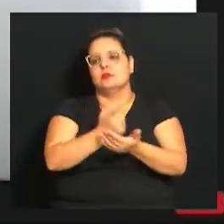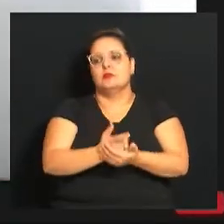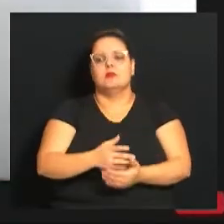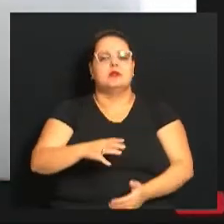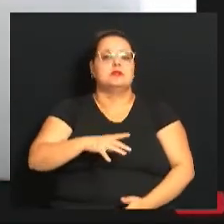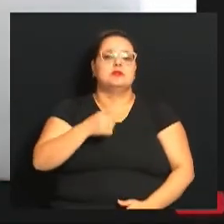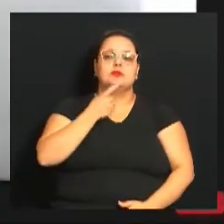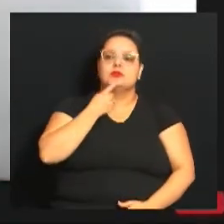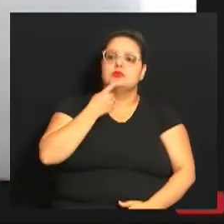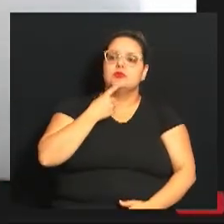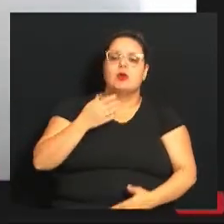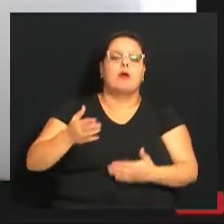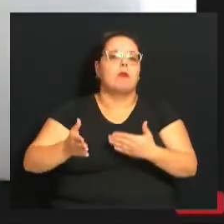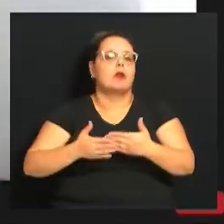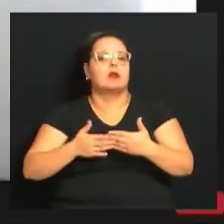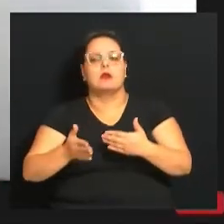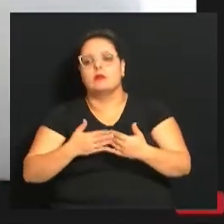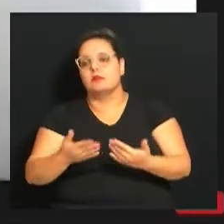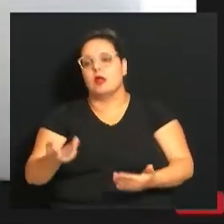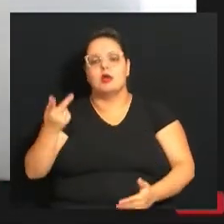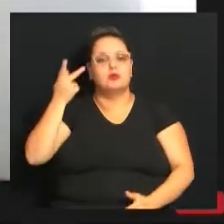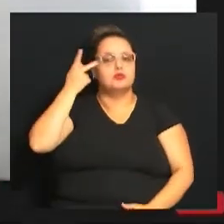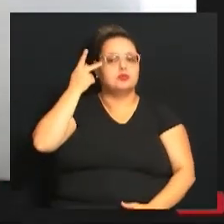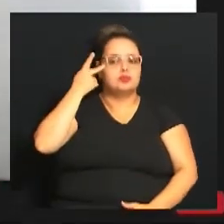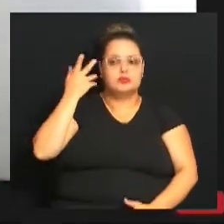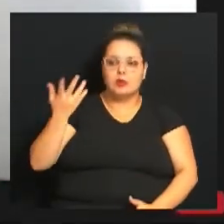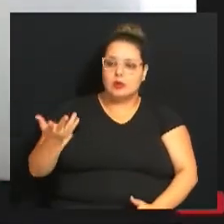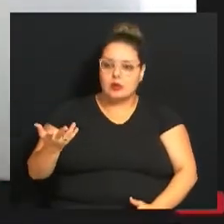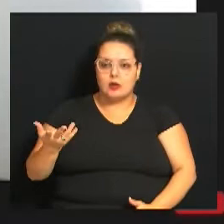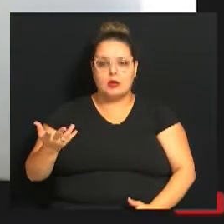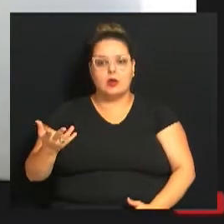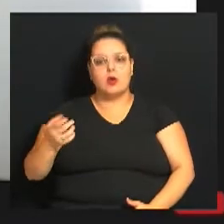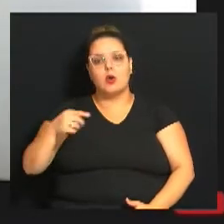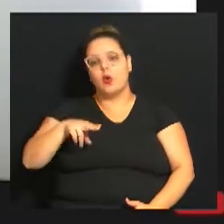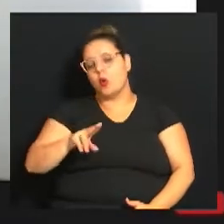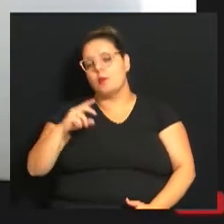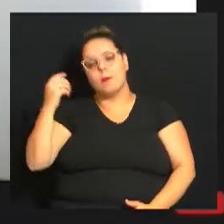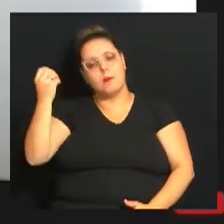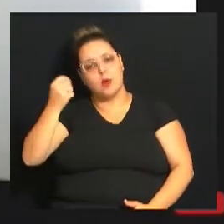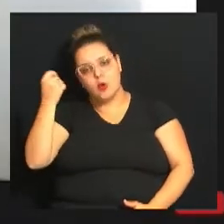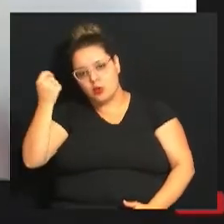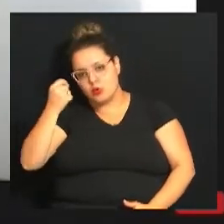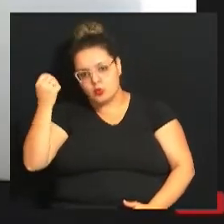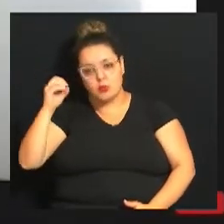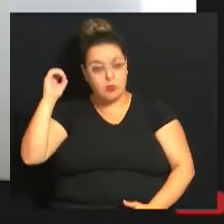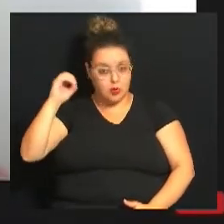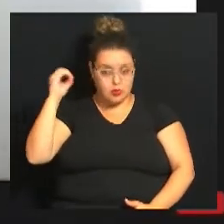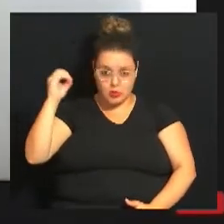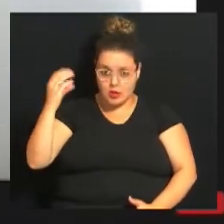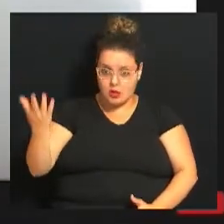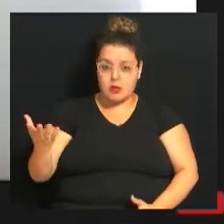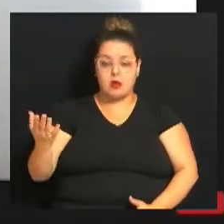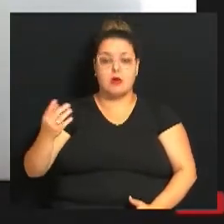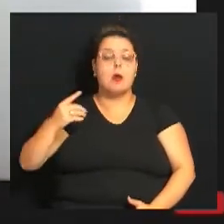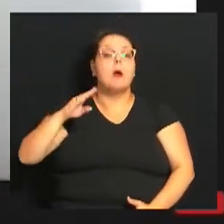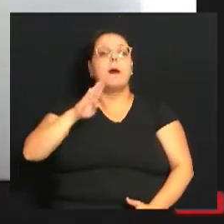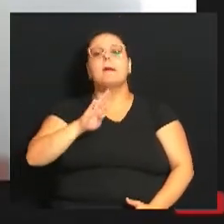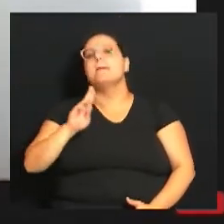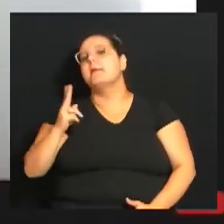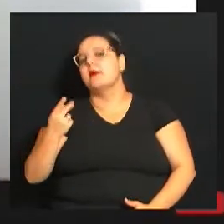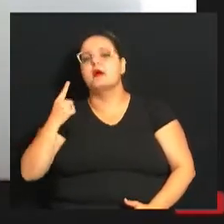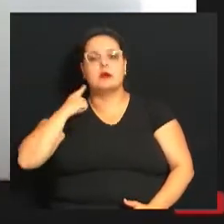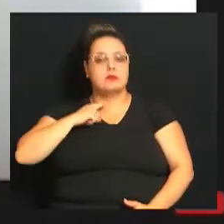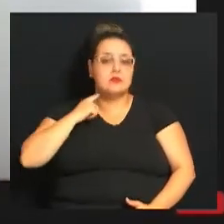Ribeirão Preto, São Paulo, ou Porto Alegre, Belo Horizonte, são cidades onde tem muito acesso